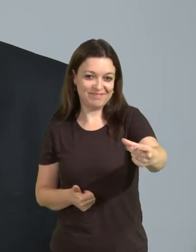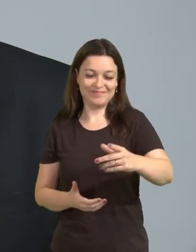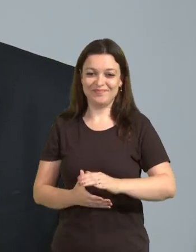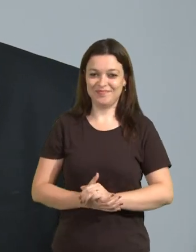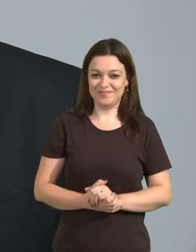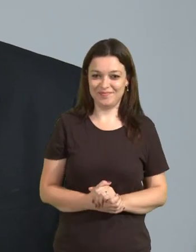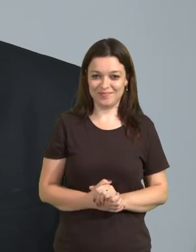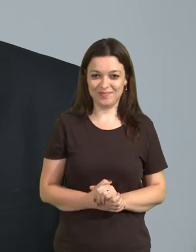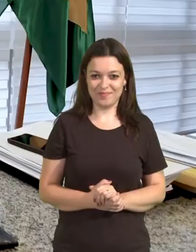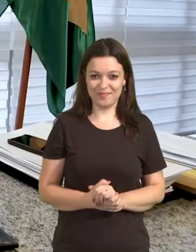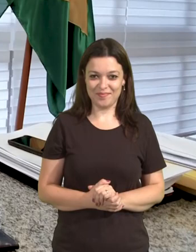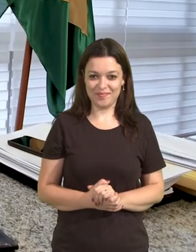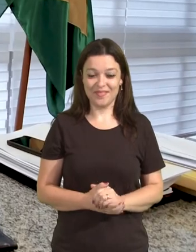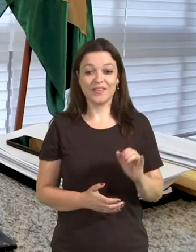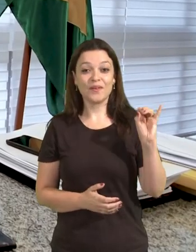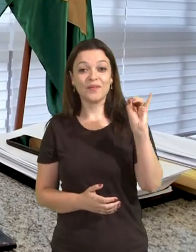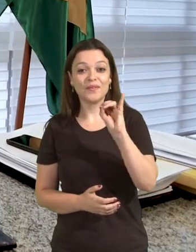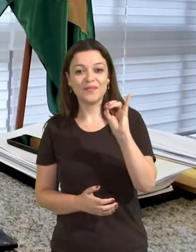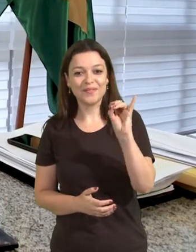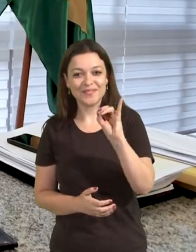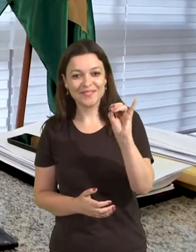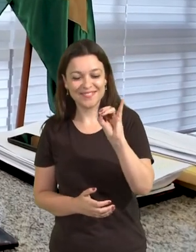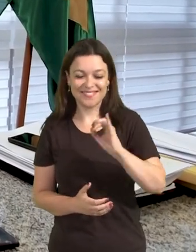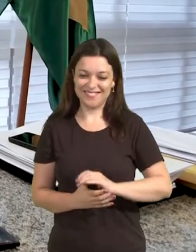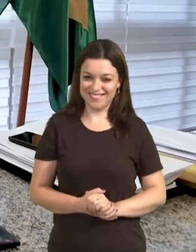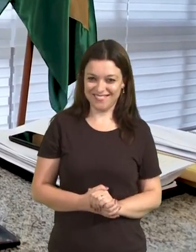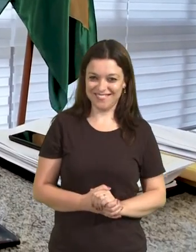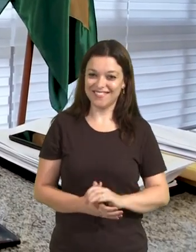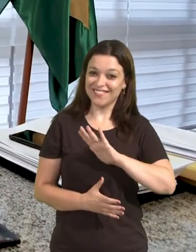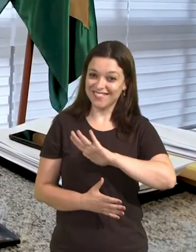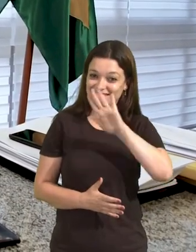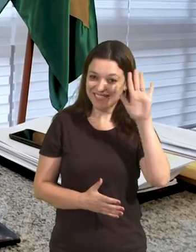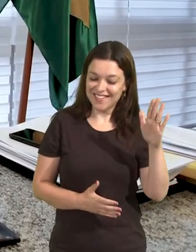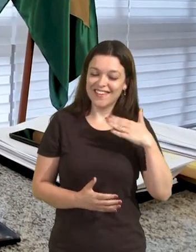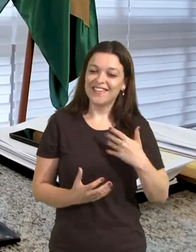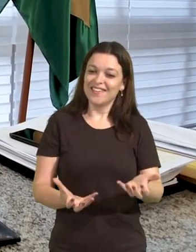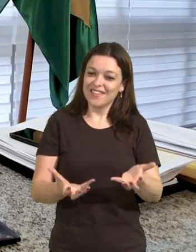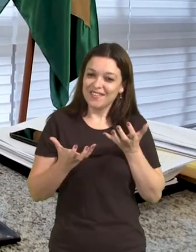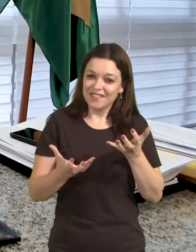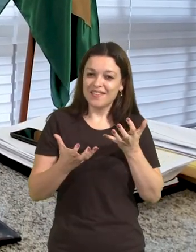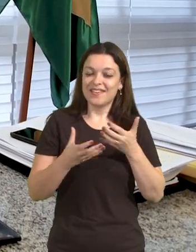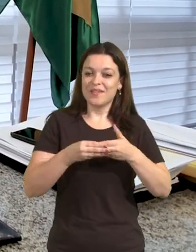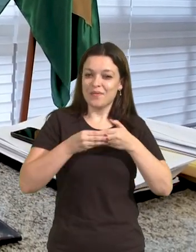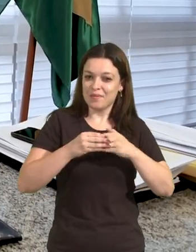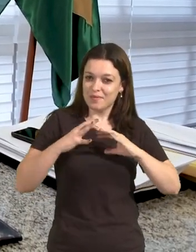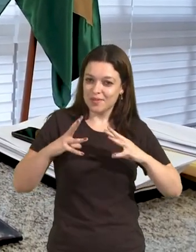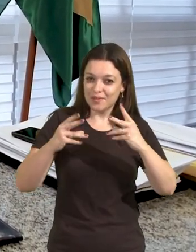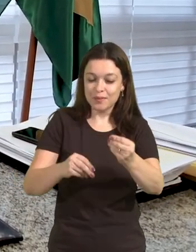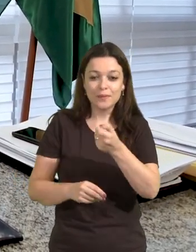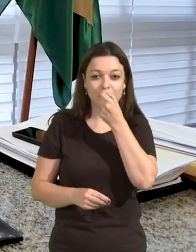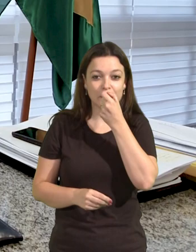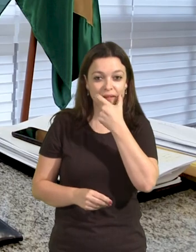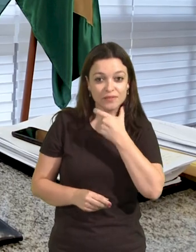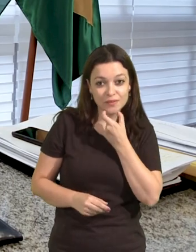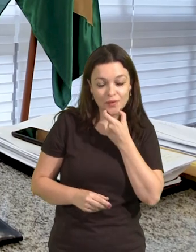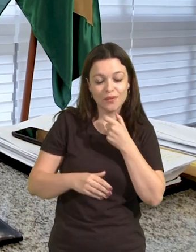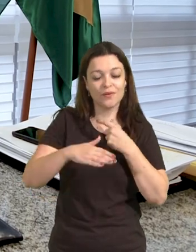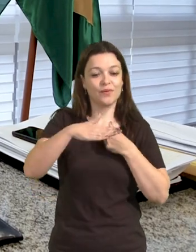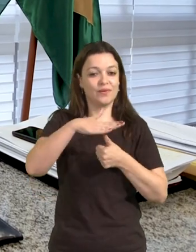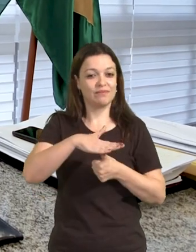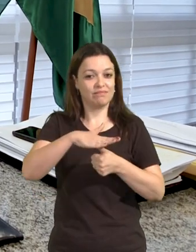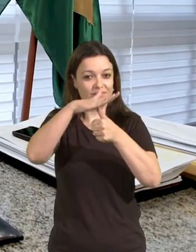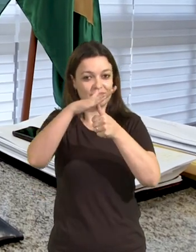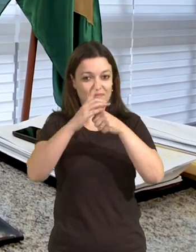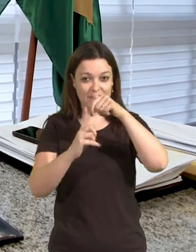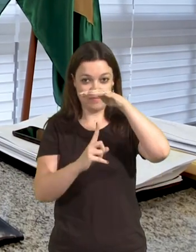longa! Olá! Eu quero, neste momento, cumprimentar ao reitor da Universidade Federal